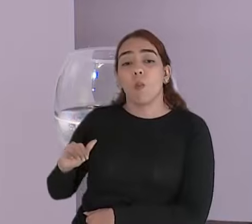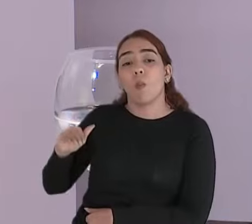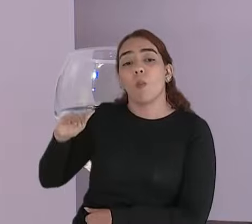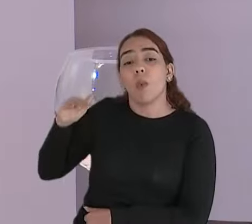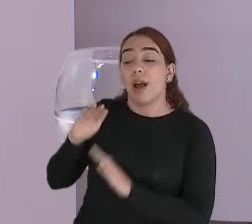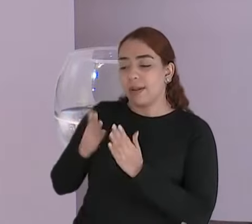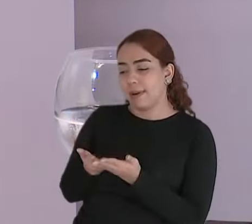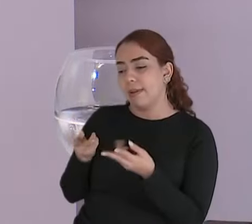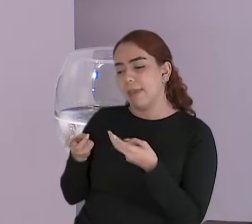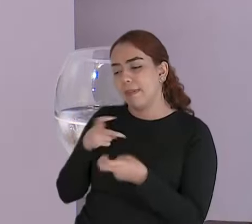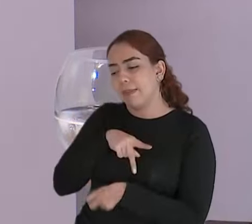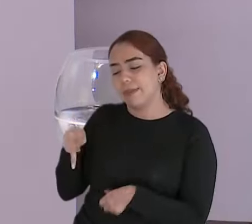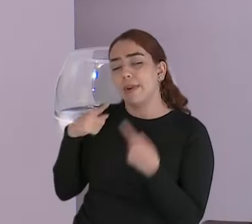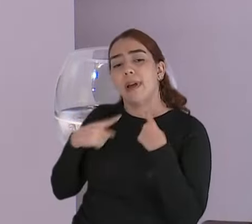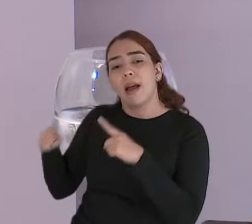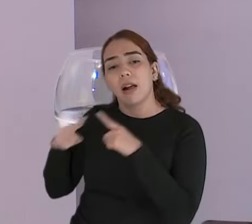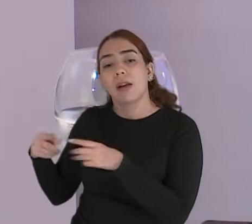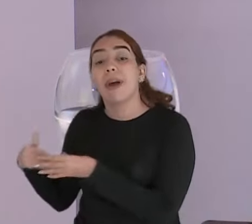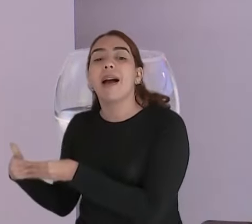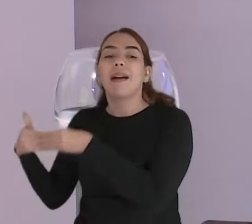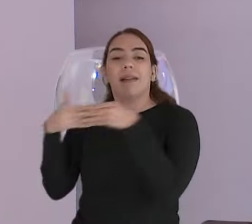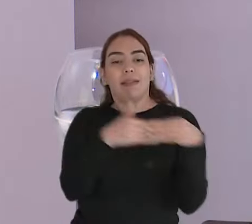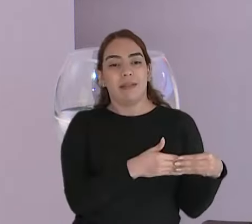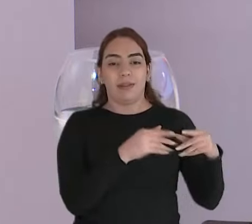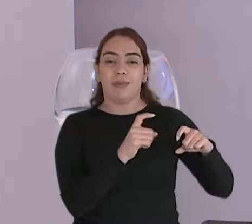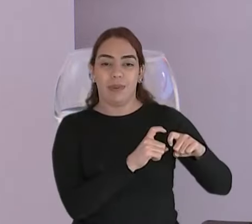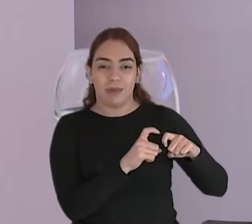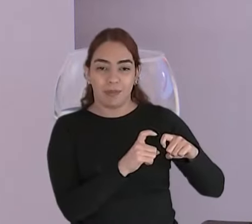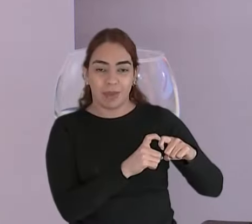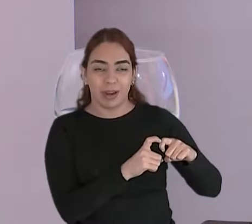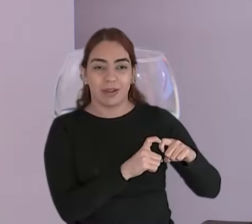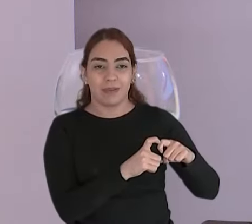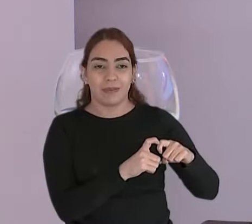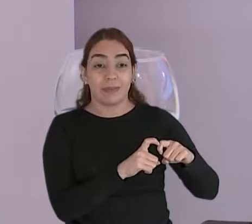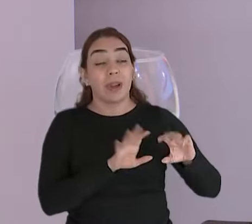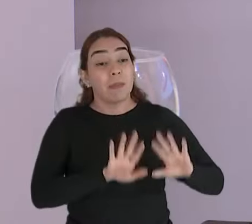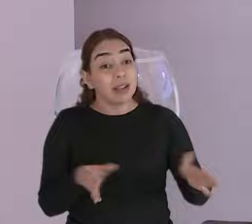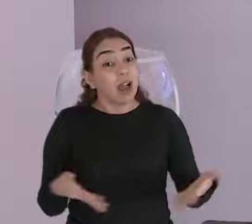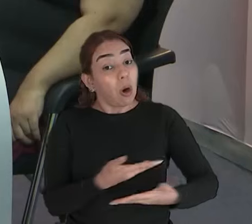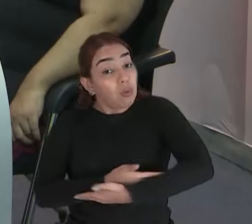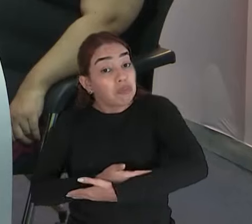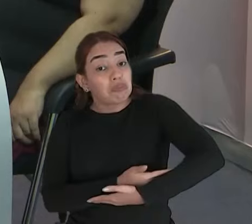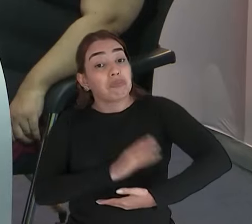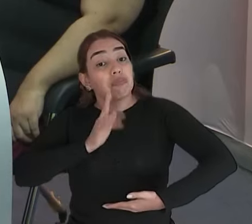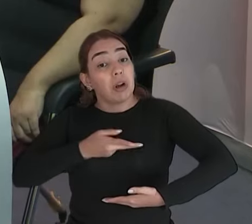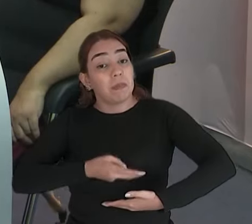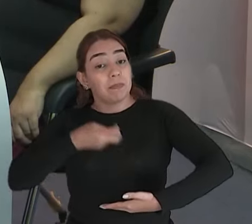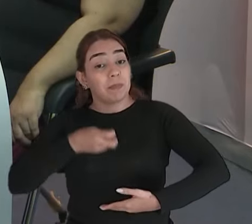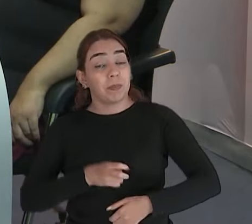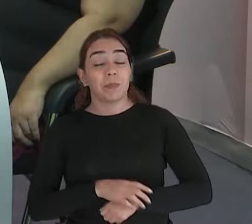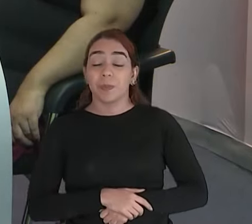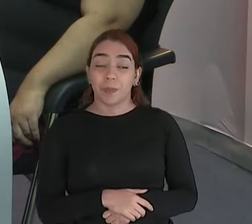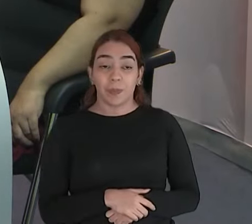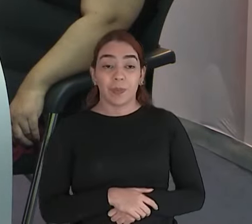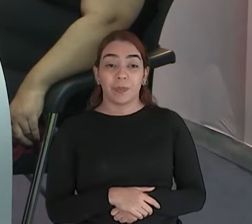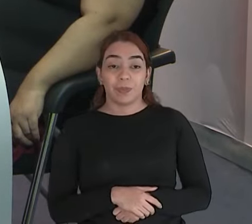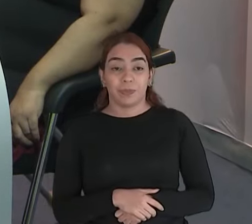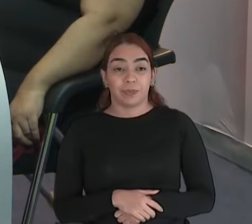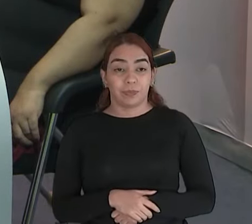levar ao profissional. Então, isso tem sido procurado cada vez mais precoce. E quais são